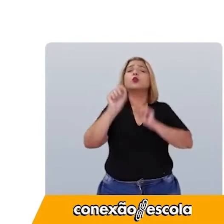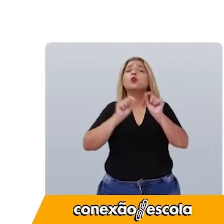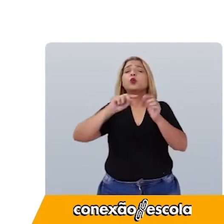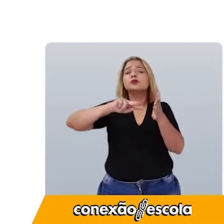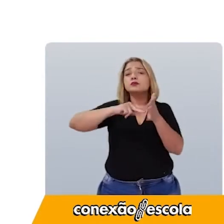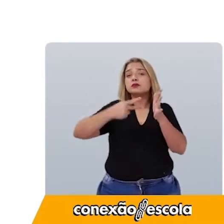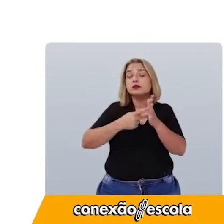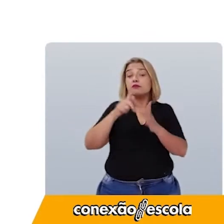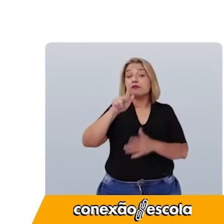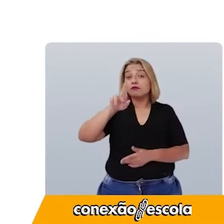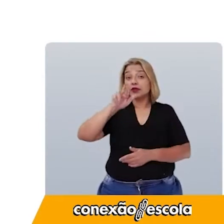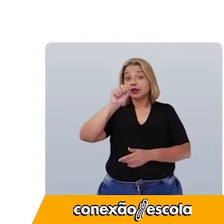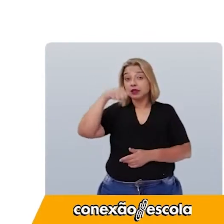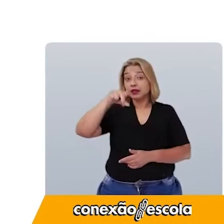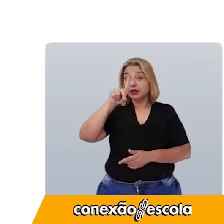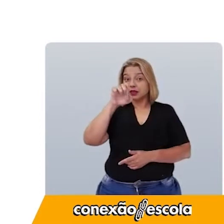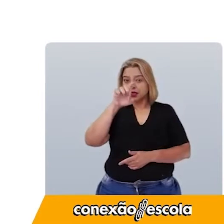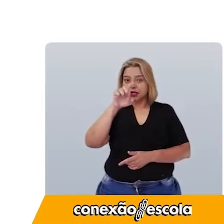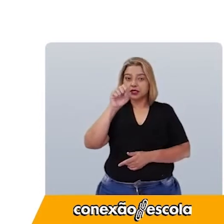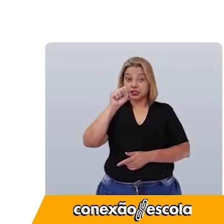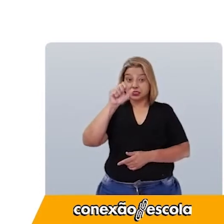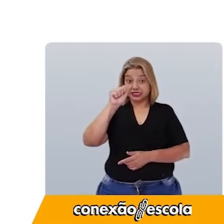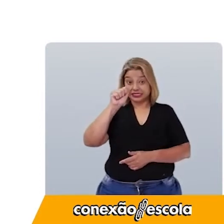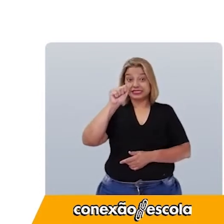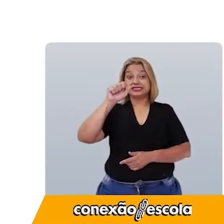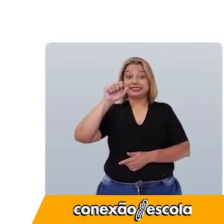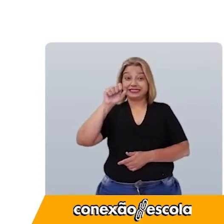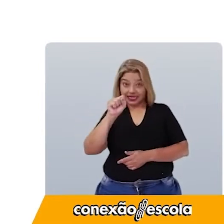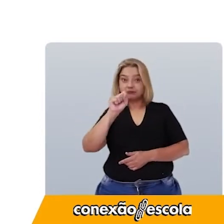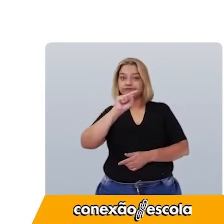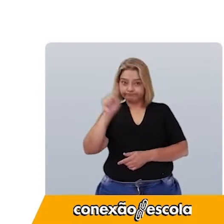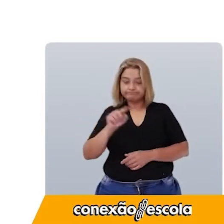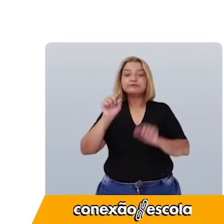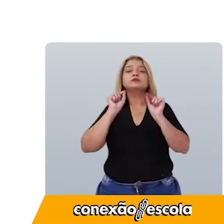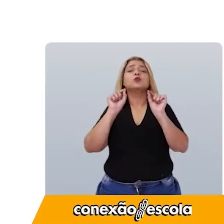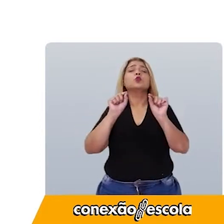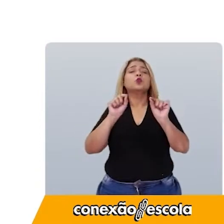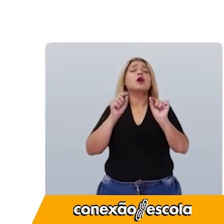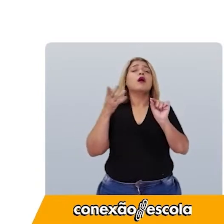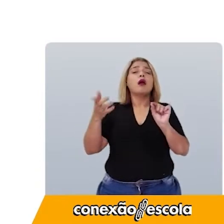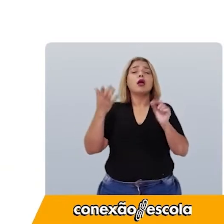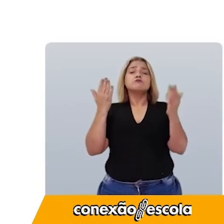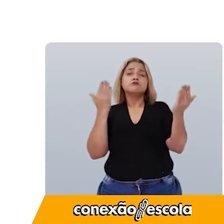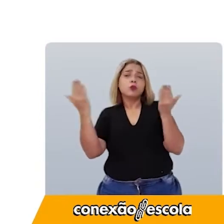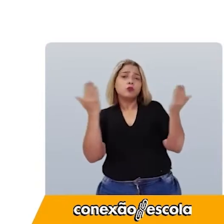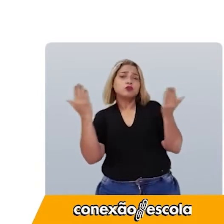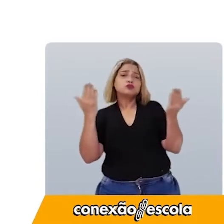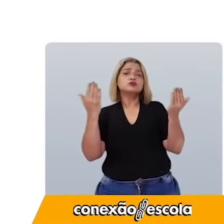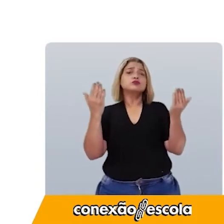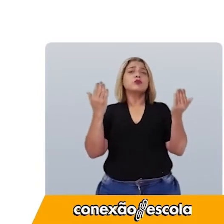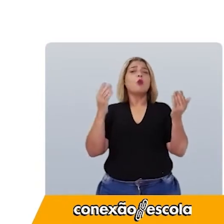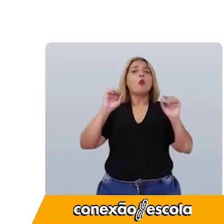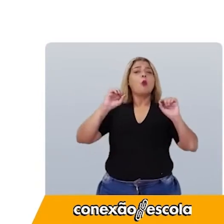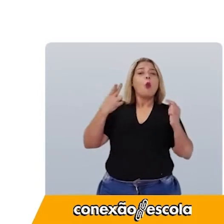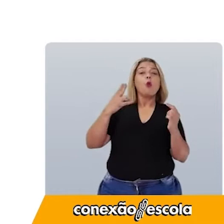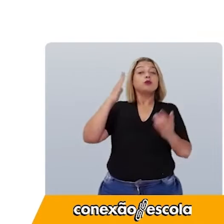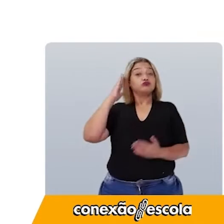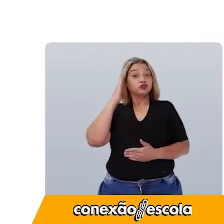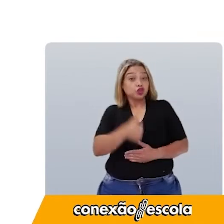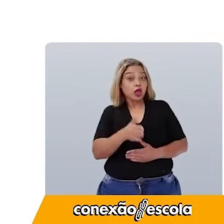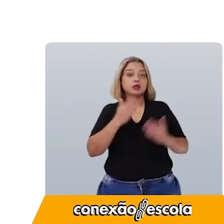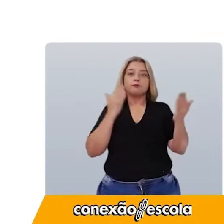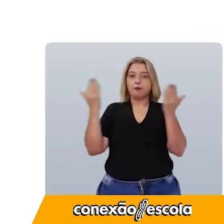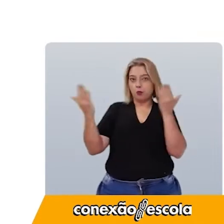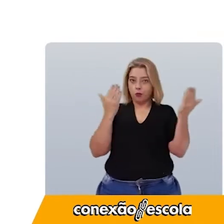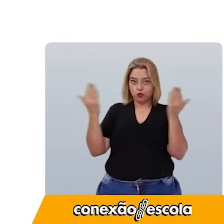e perceber quando elas são proporcionais e diretamente proporcionais.